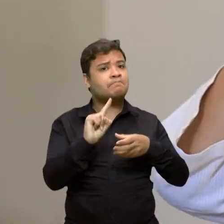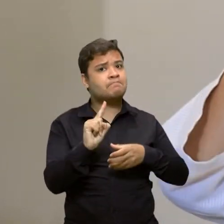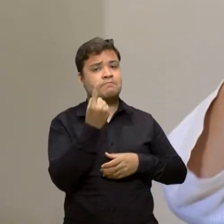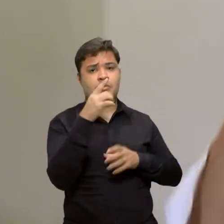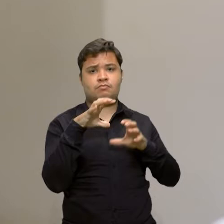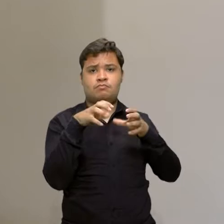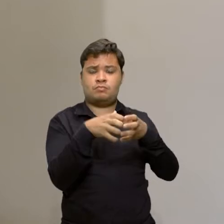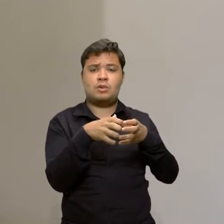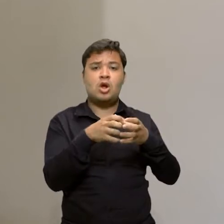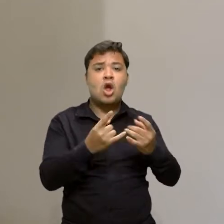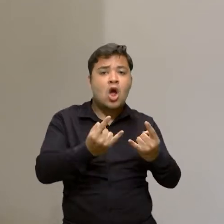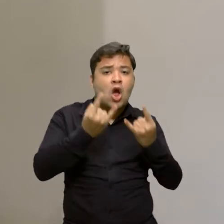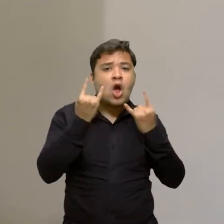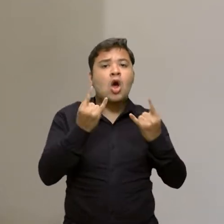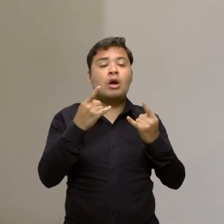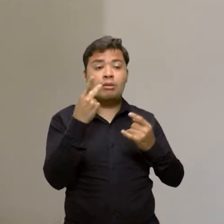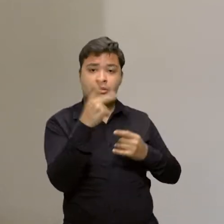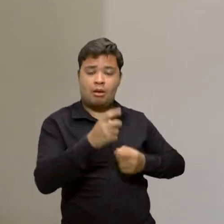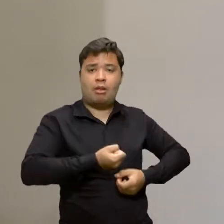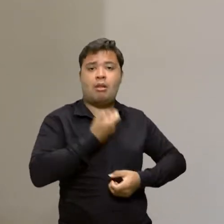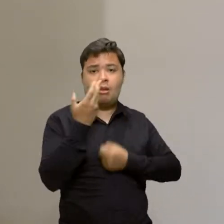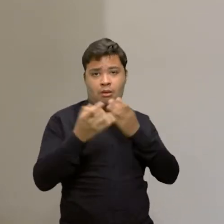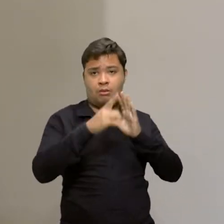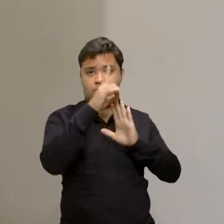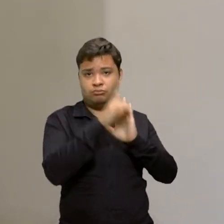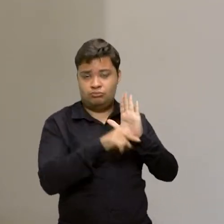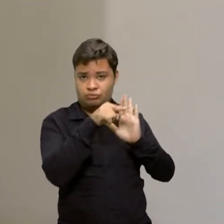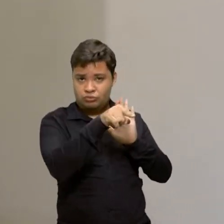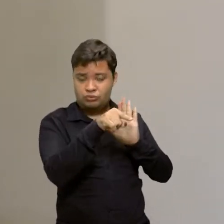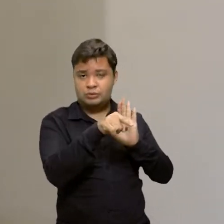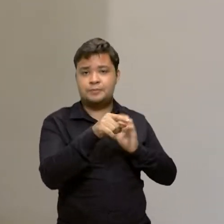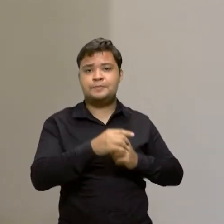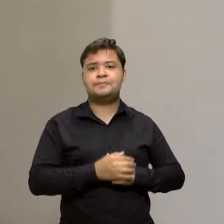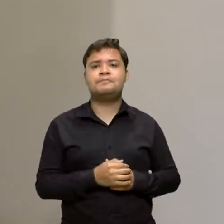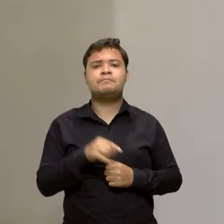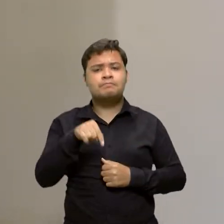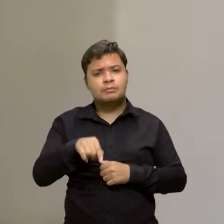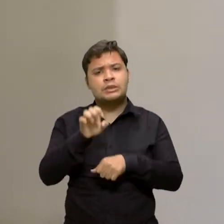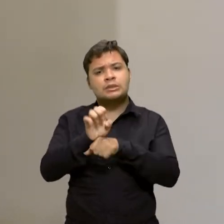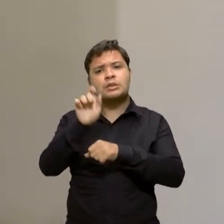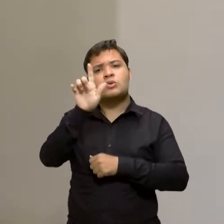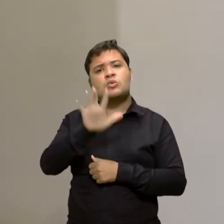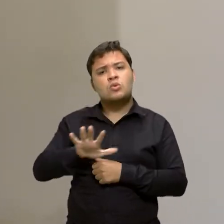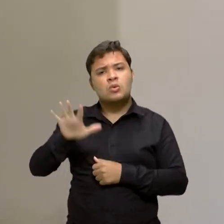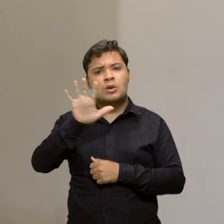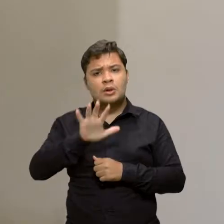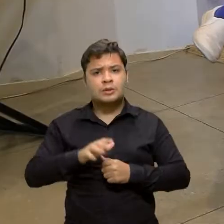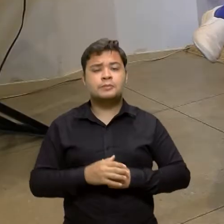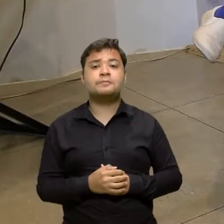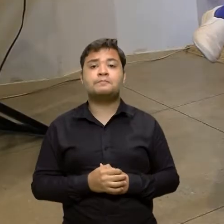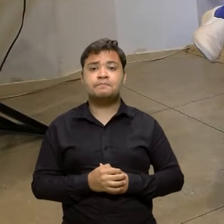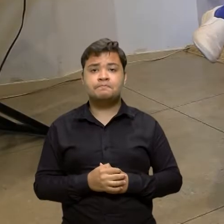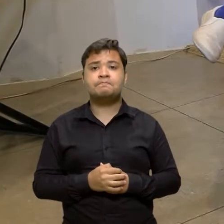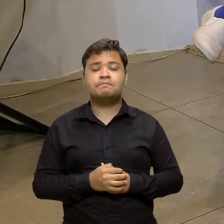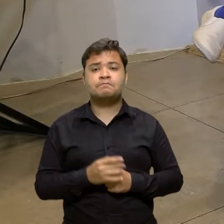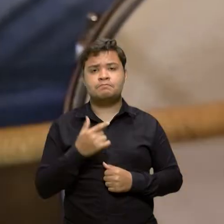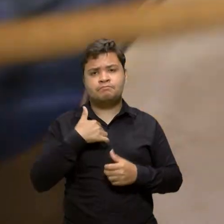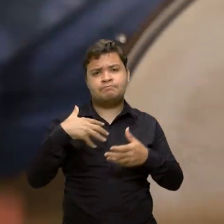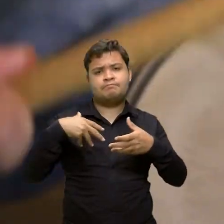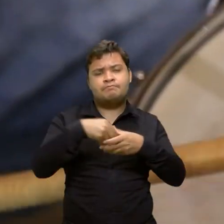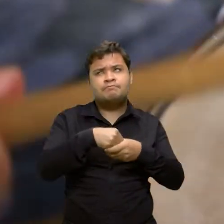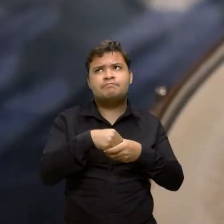banda de rock autoral do estado de Goiás, nos anos 70. Eu comecei a tocar com esses caras